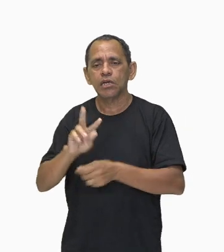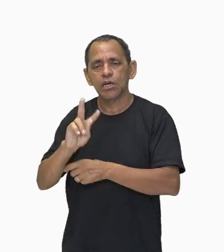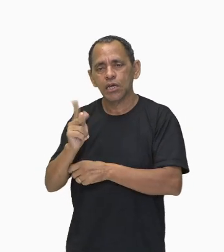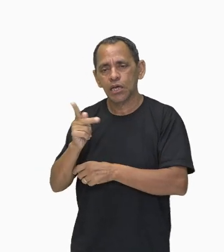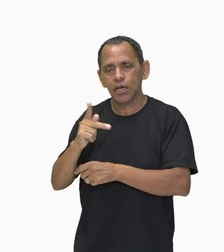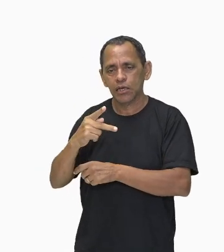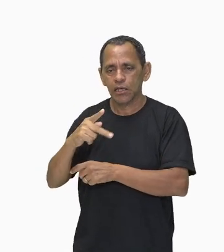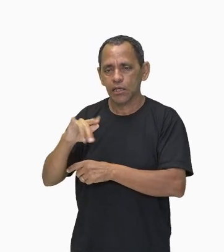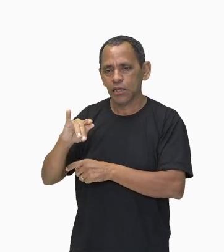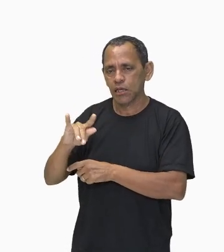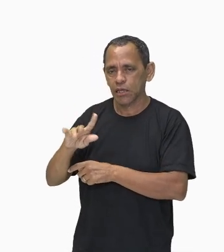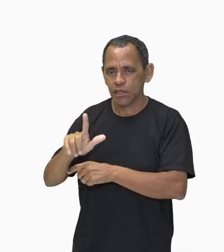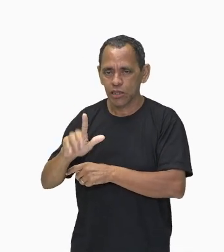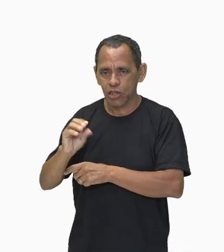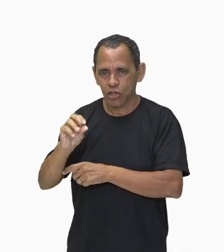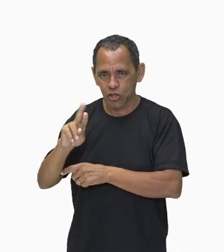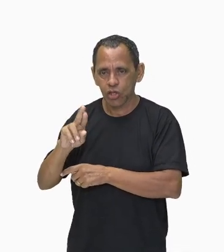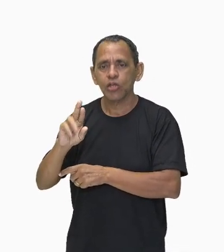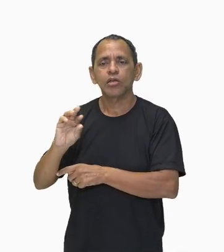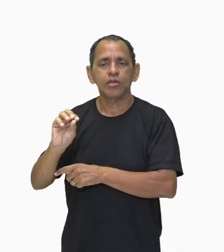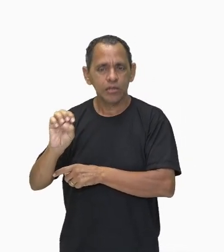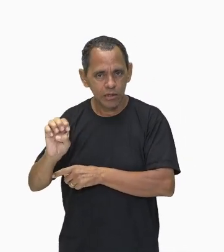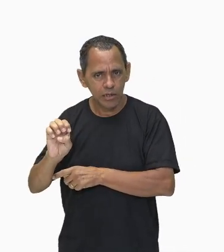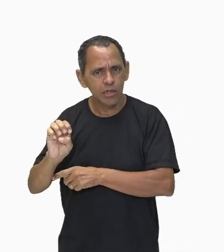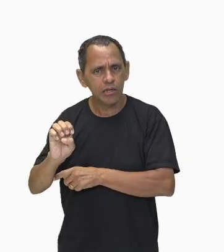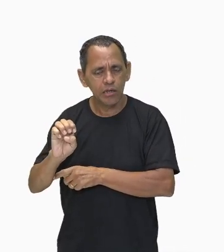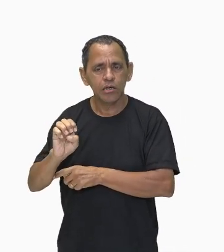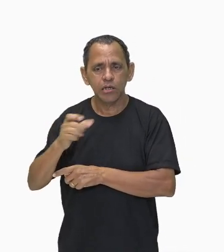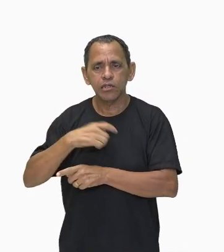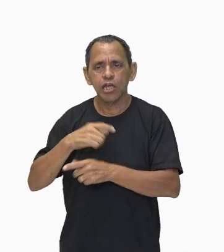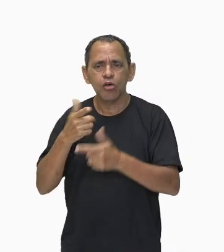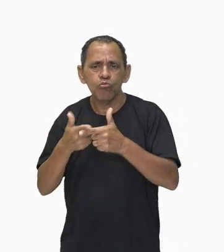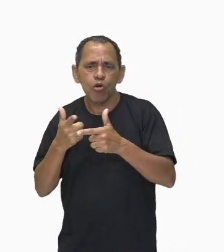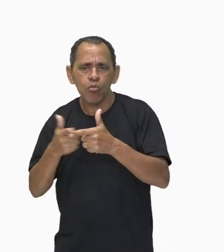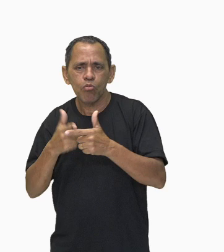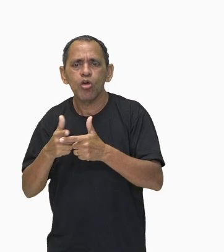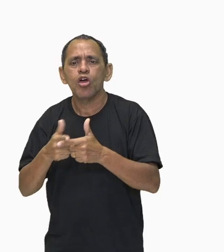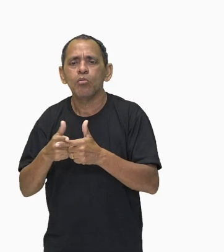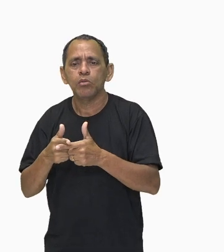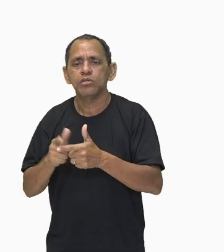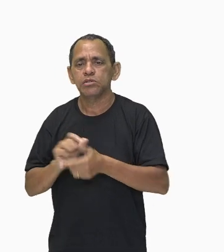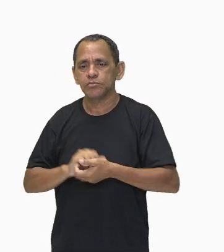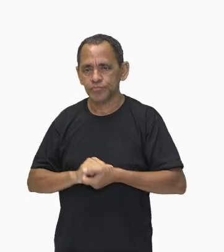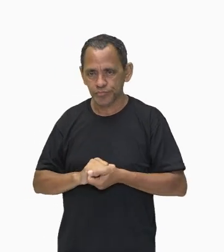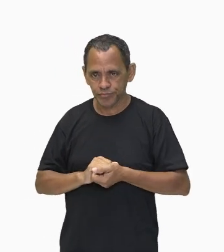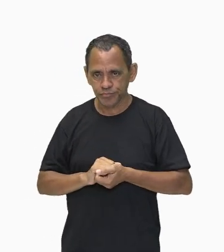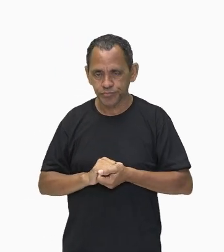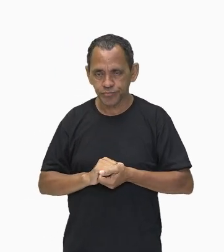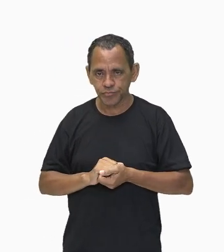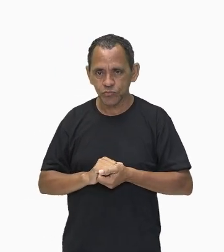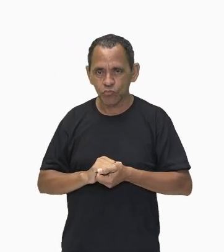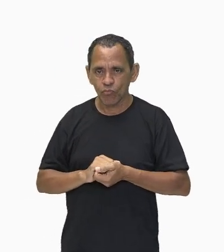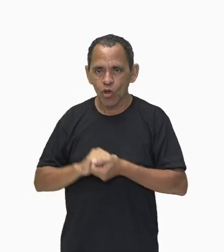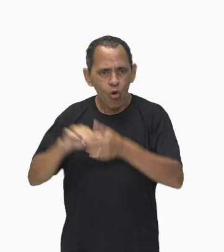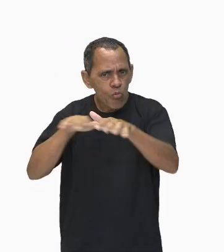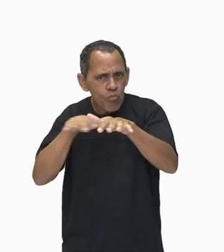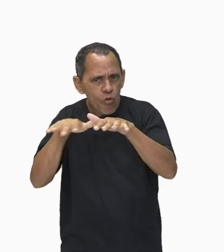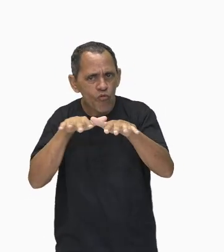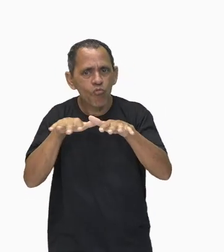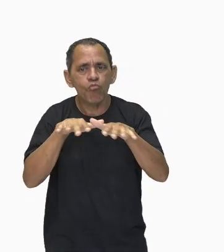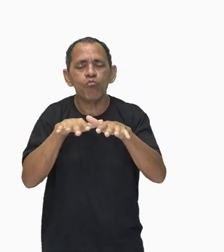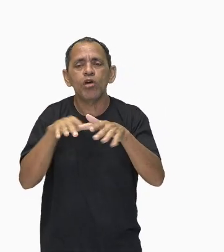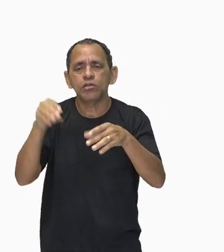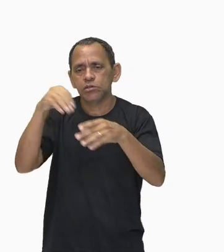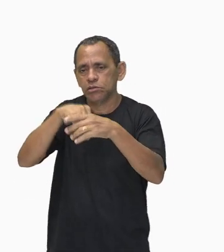esses flagelos que ajudam provavelmente na locomoção dela dentro do tecido onde ela